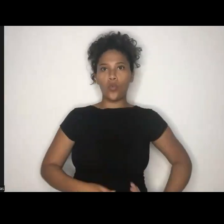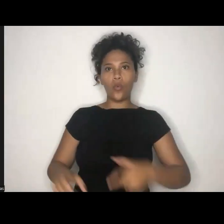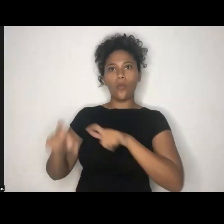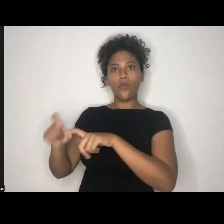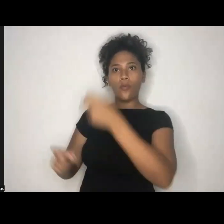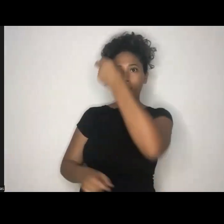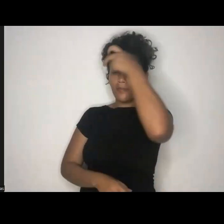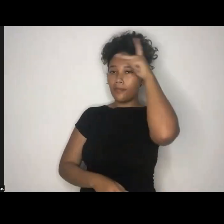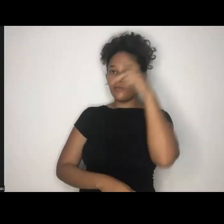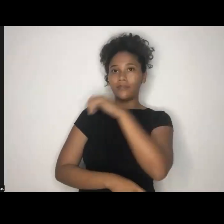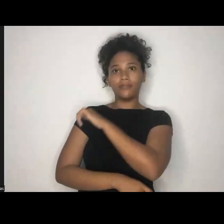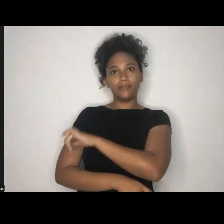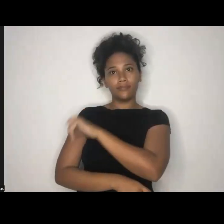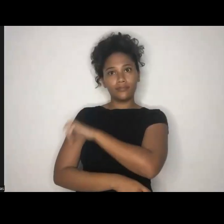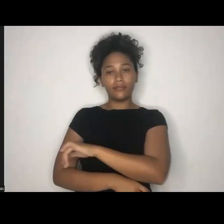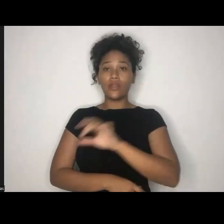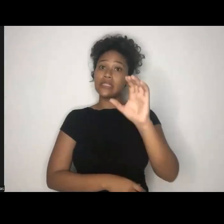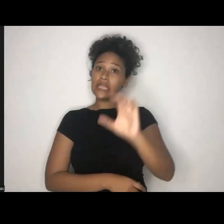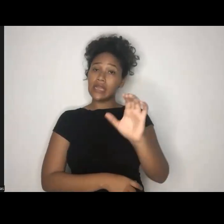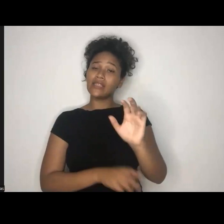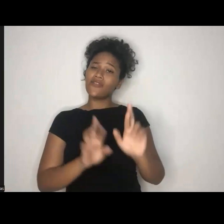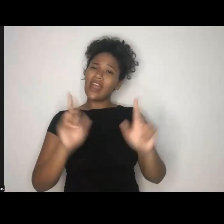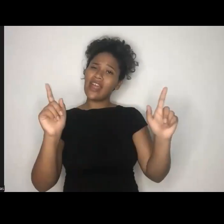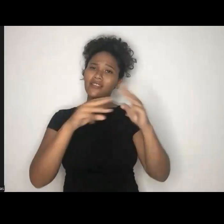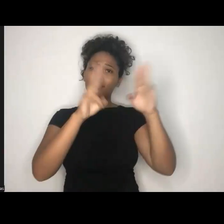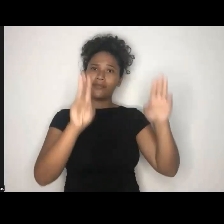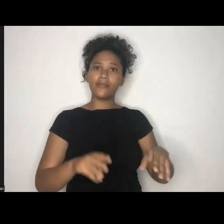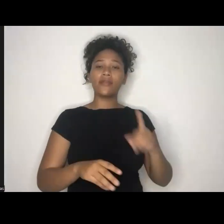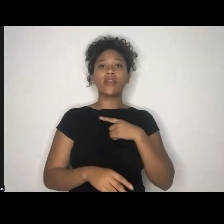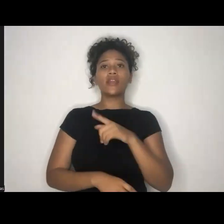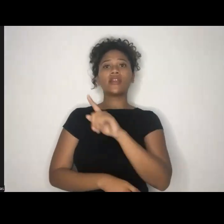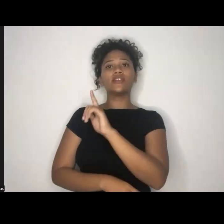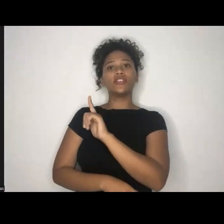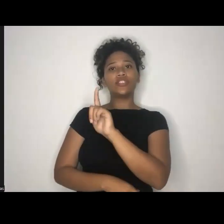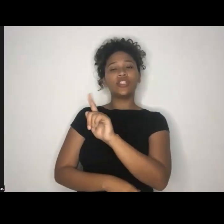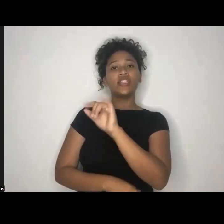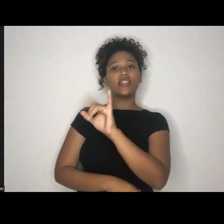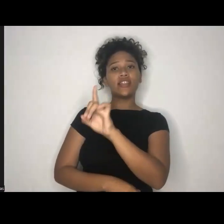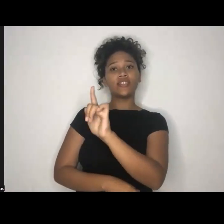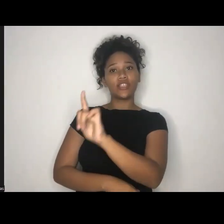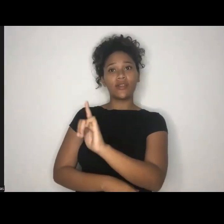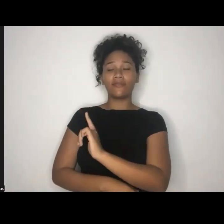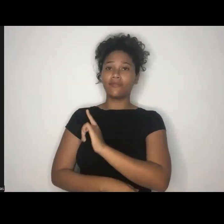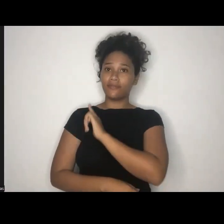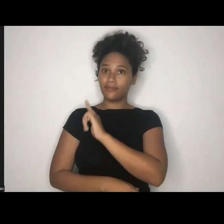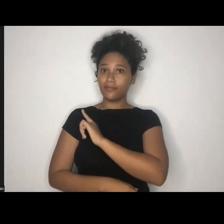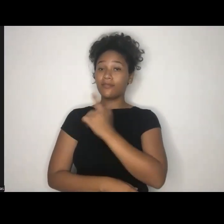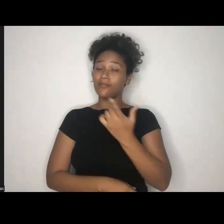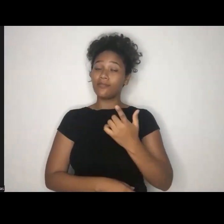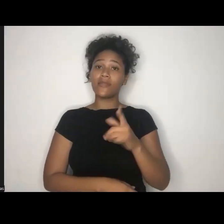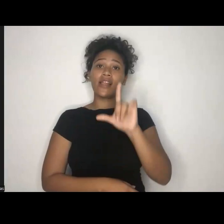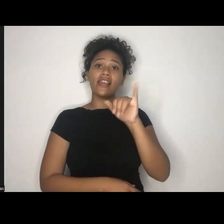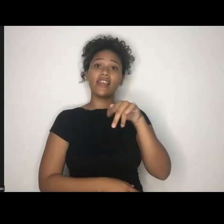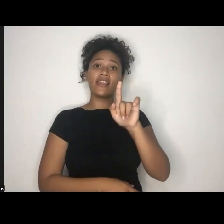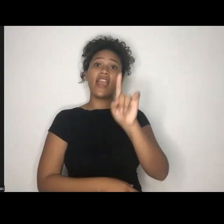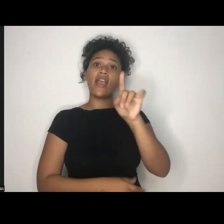um museu de ciências diferentes e é gerido pelo Instituto de desenvolvimento e gestão e IBGE e o Instituto Ling é um centro